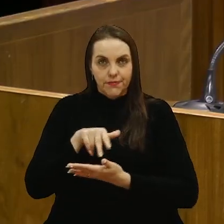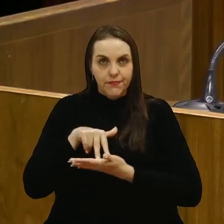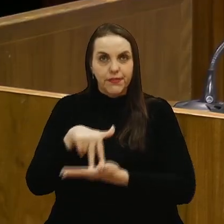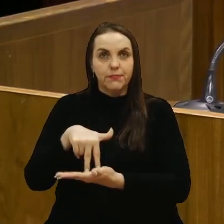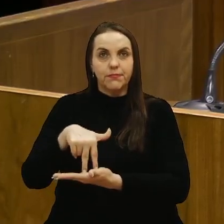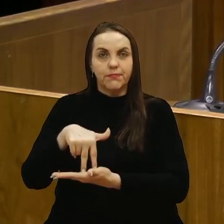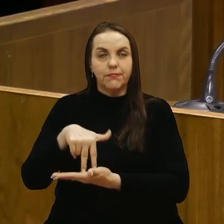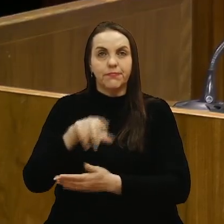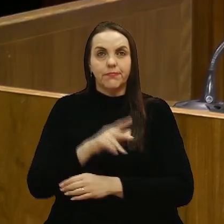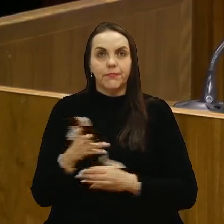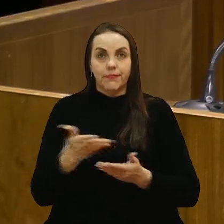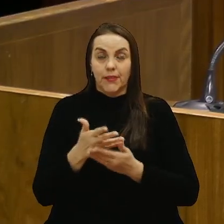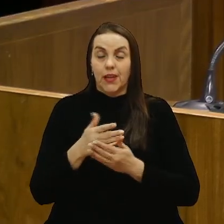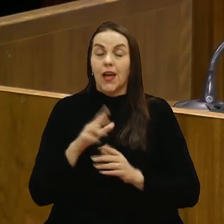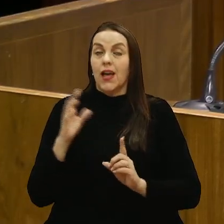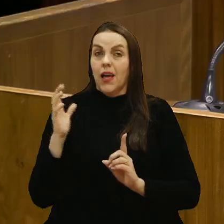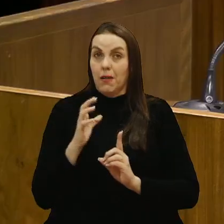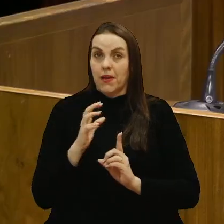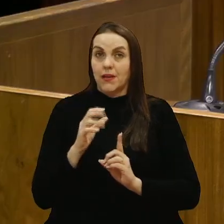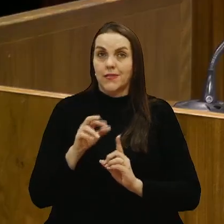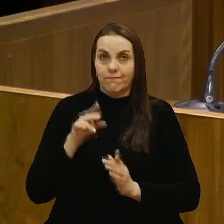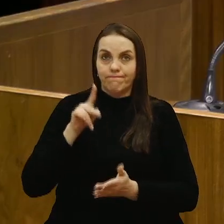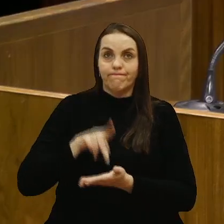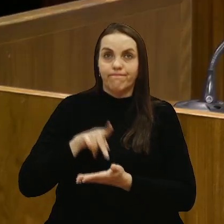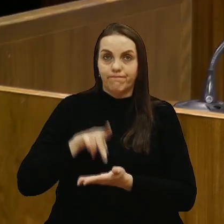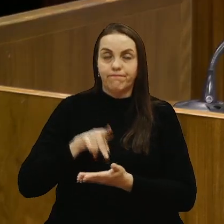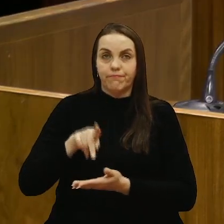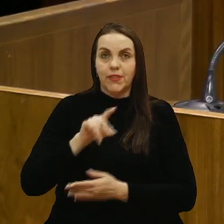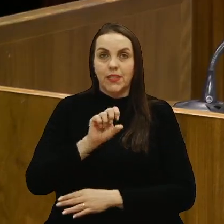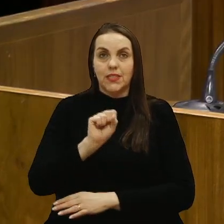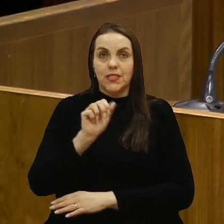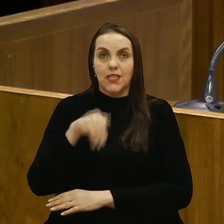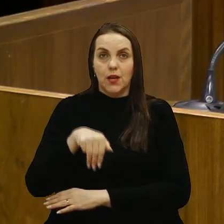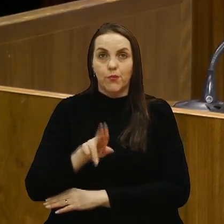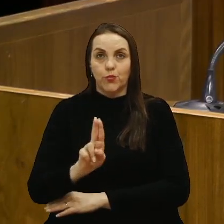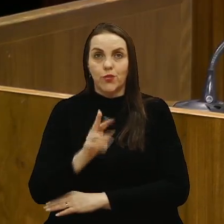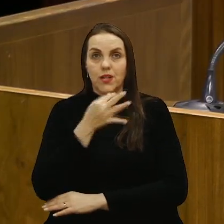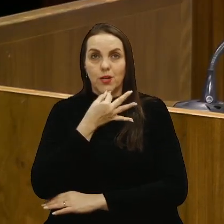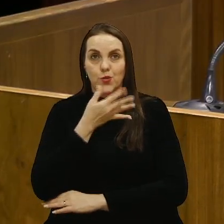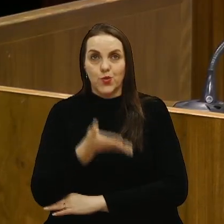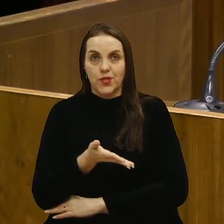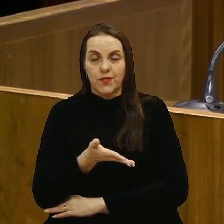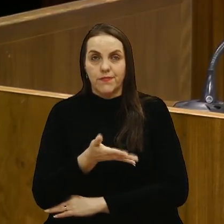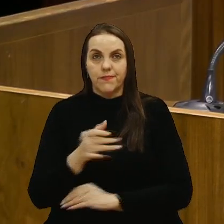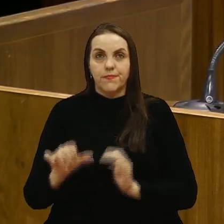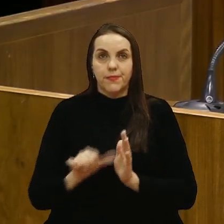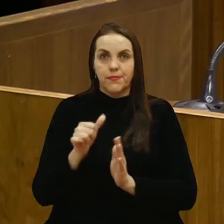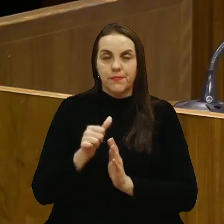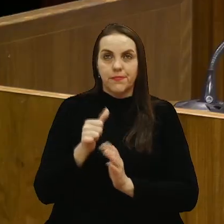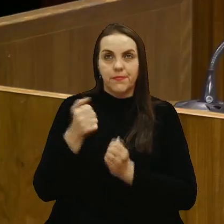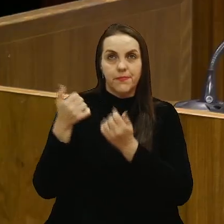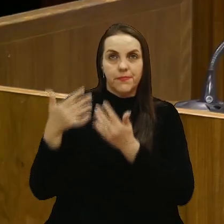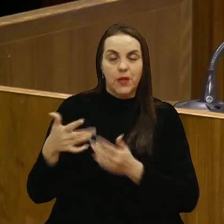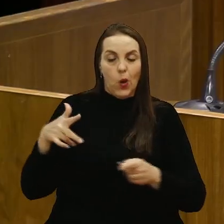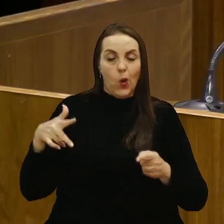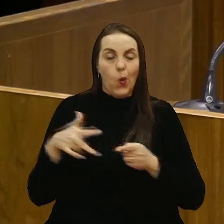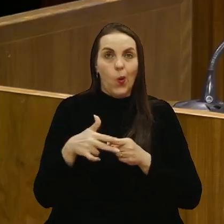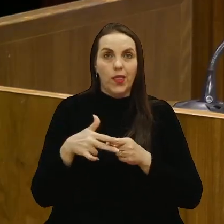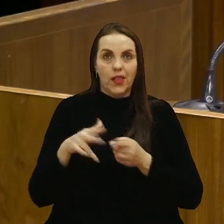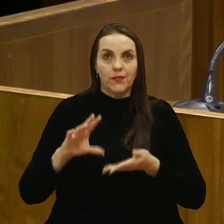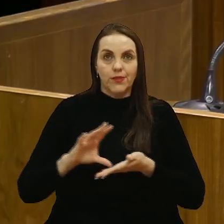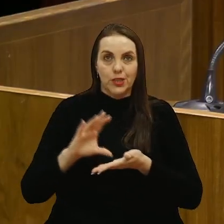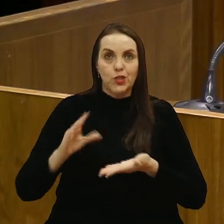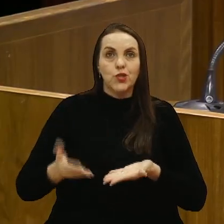Estamos diante de uma ameaça real ao SAMU de Caxias do Sul. Primeiro, a fala do corte do incentivo,